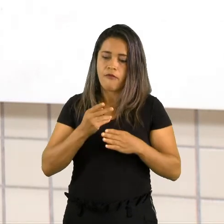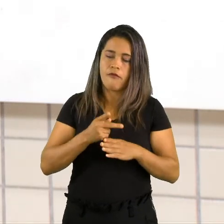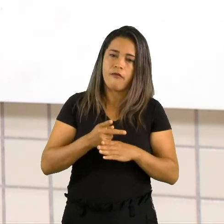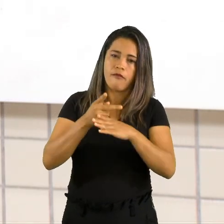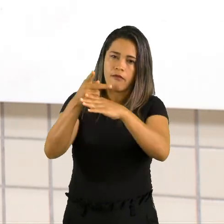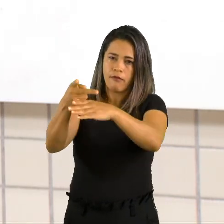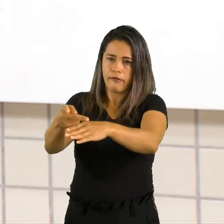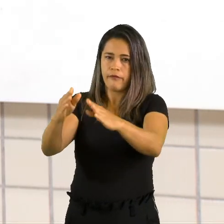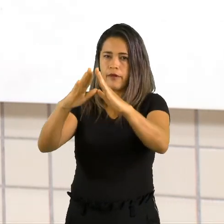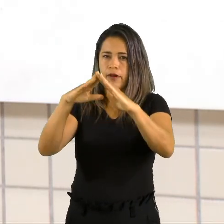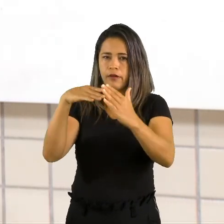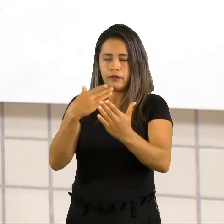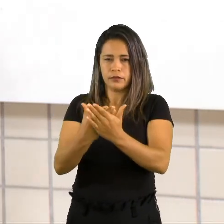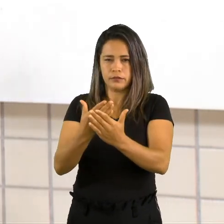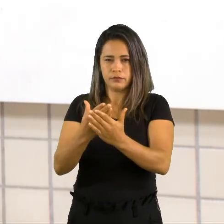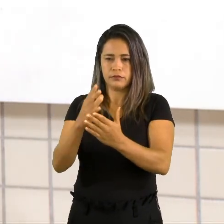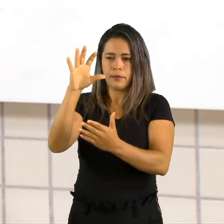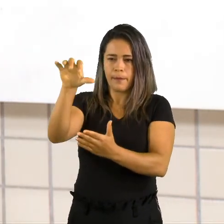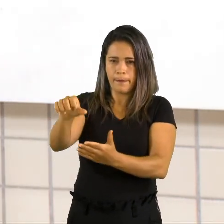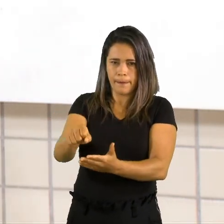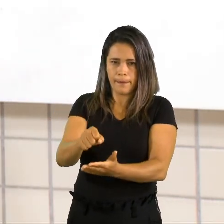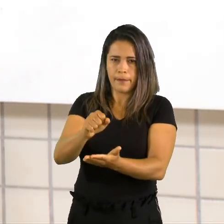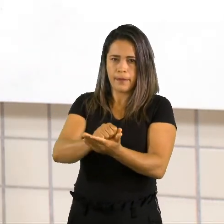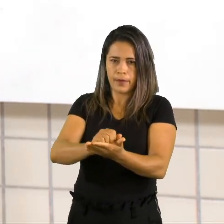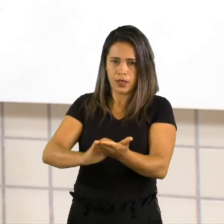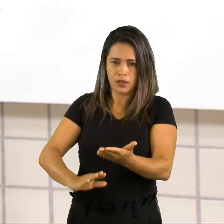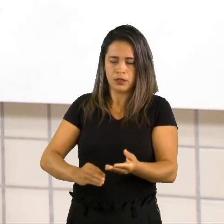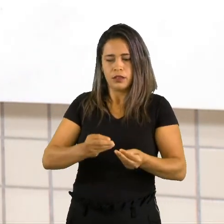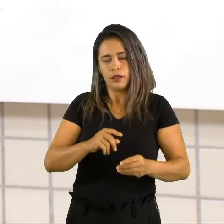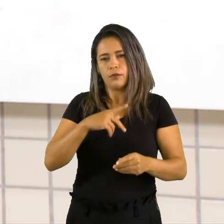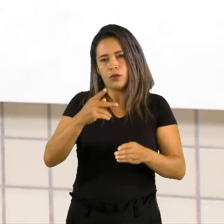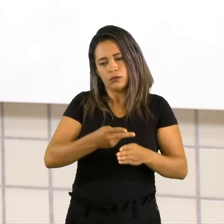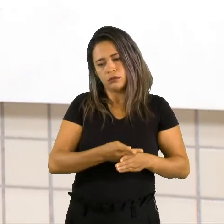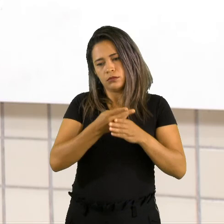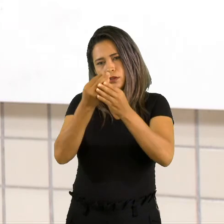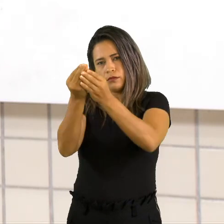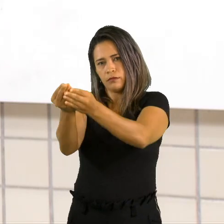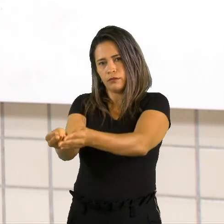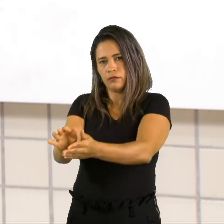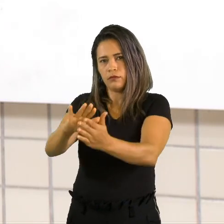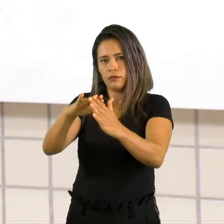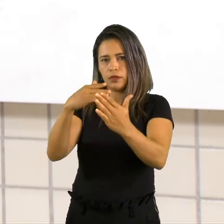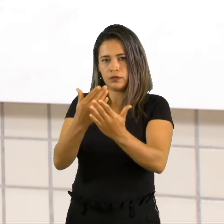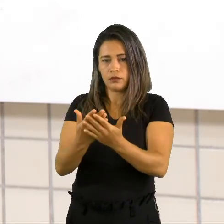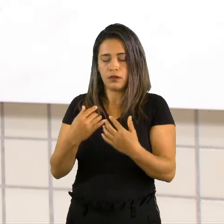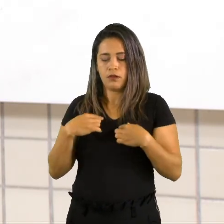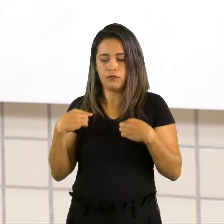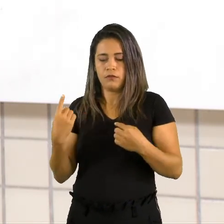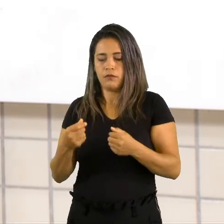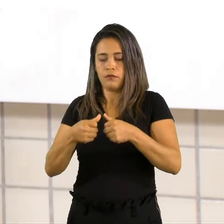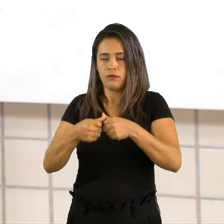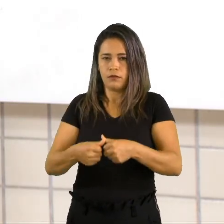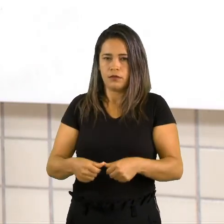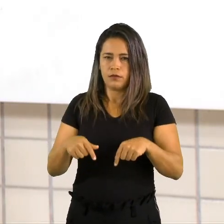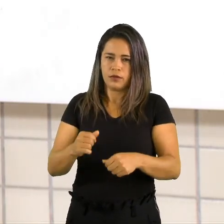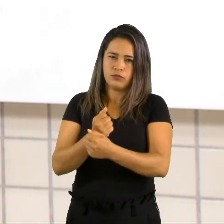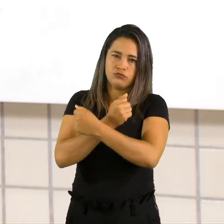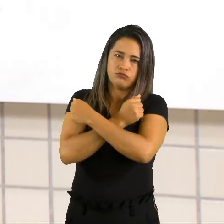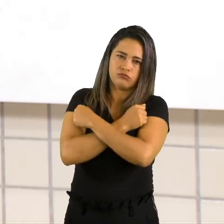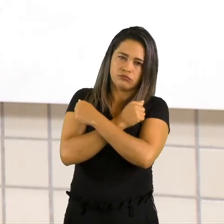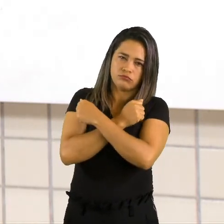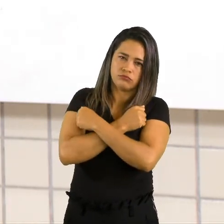pega a atividade, resolve em casa, depois devolve de novo para a escola. Tá bom, pessoal? Eu vou ficando por aqui. Um grande abraço da